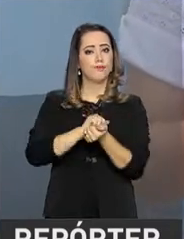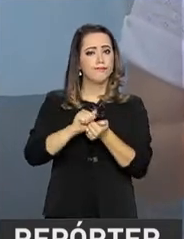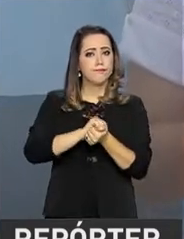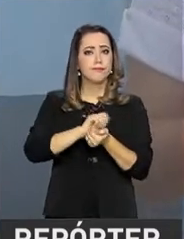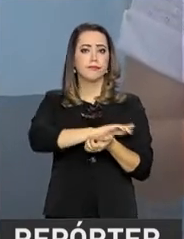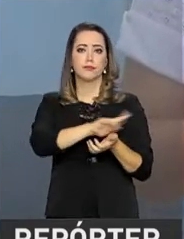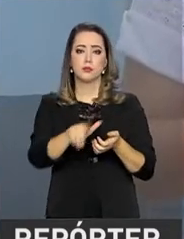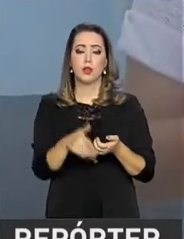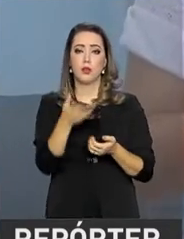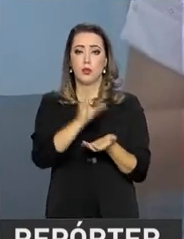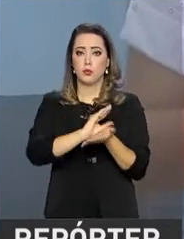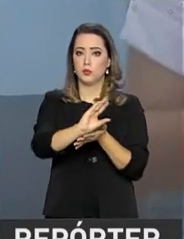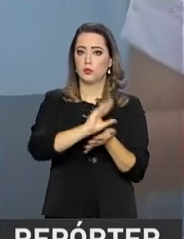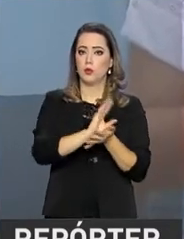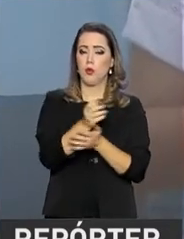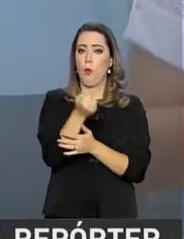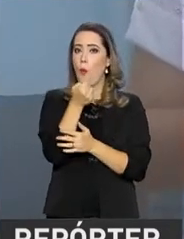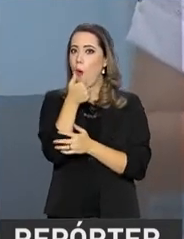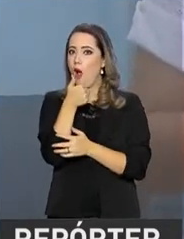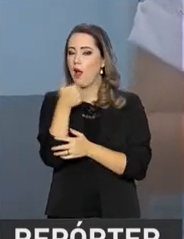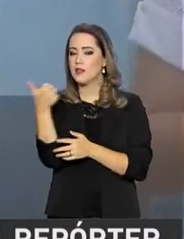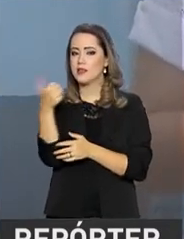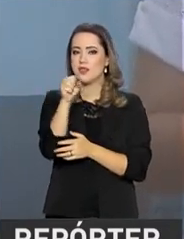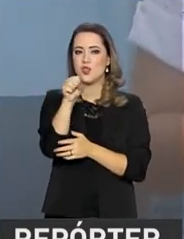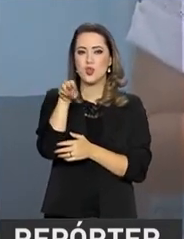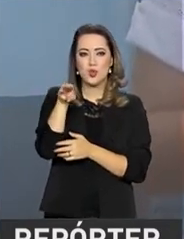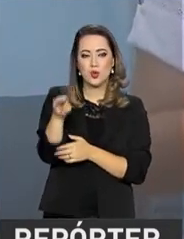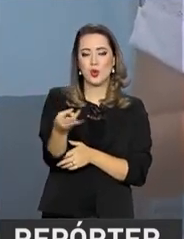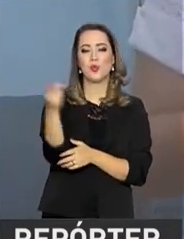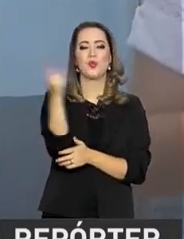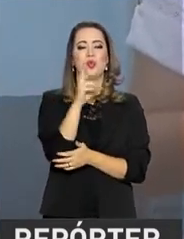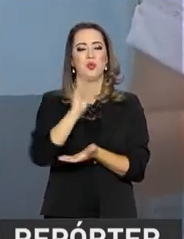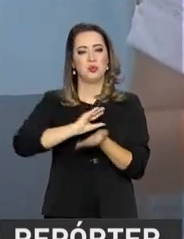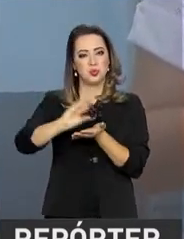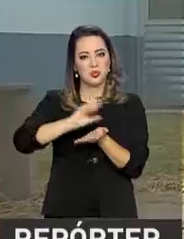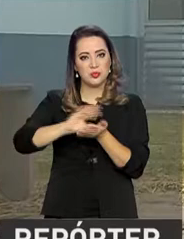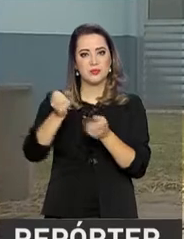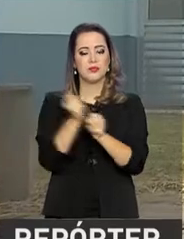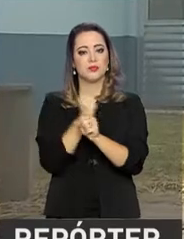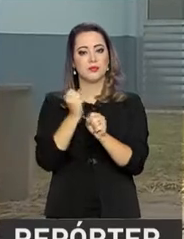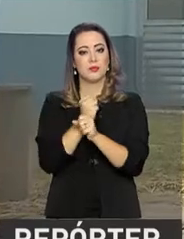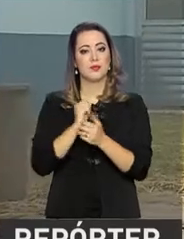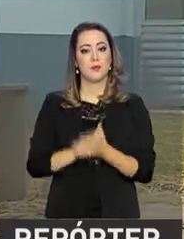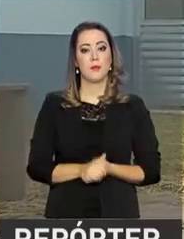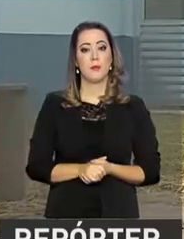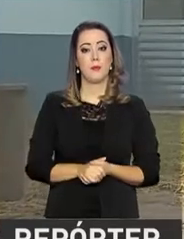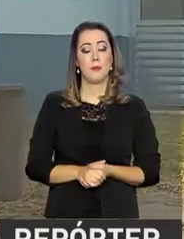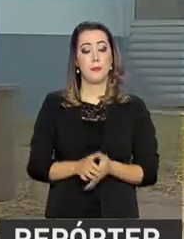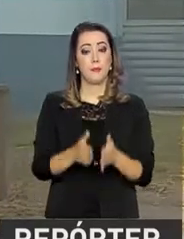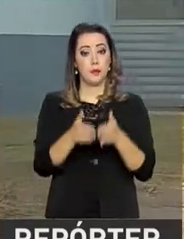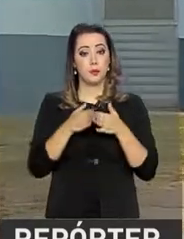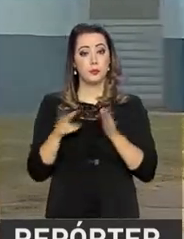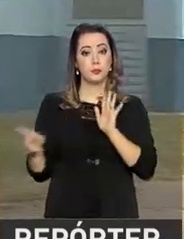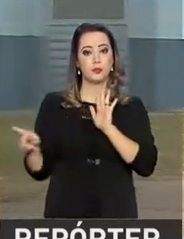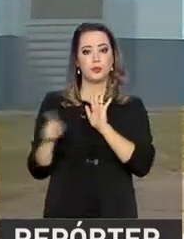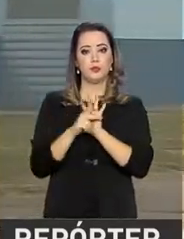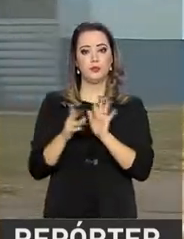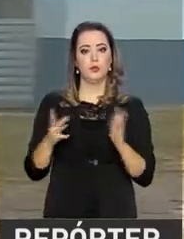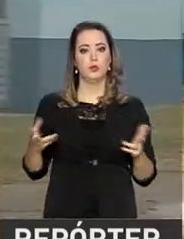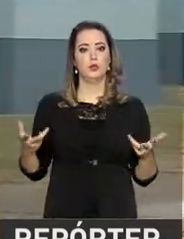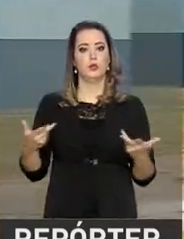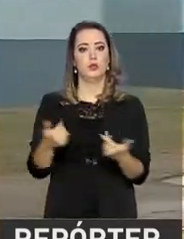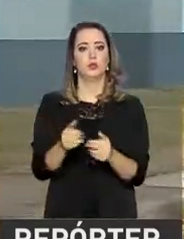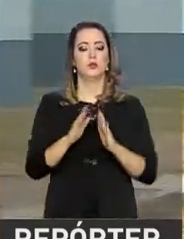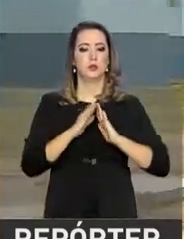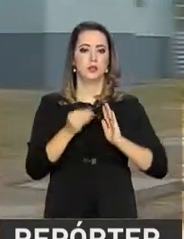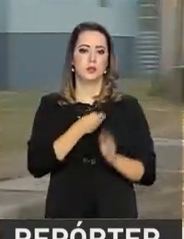aqui chegaram a quase 18 milhões de reais atendendo às exigências de qualidade do minha casa